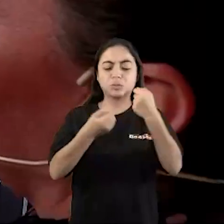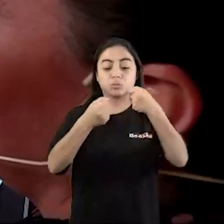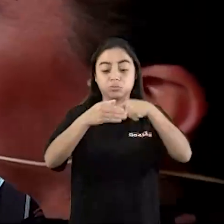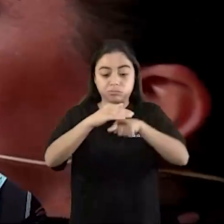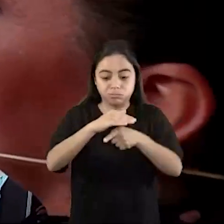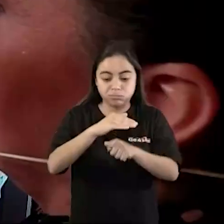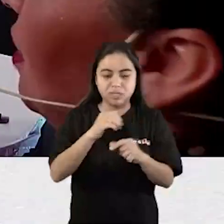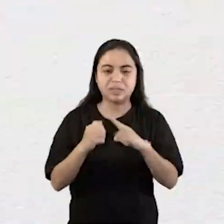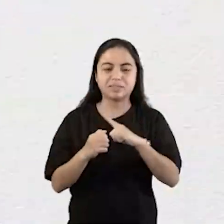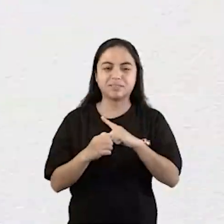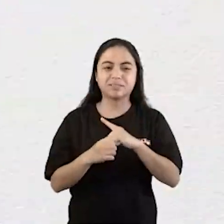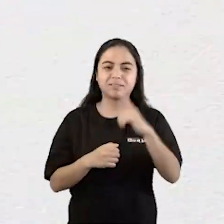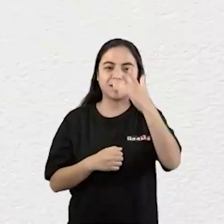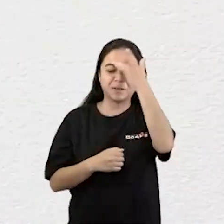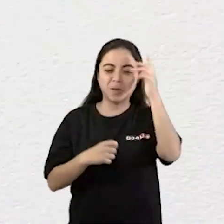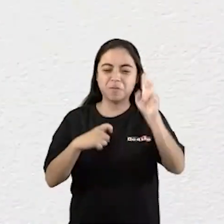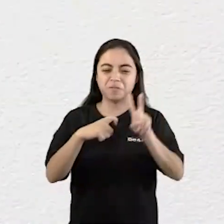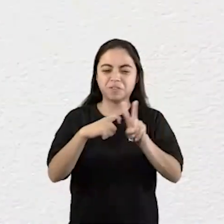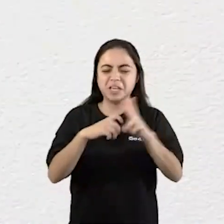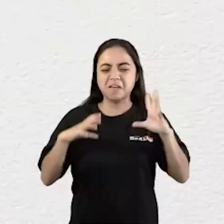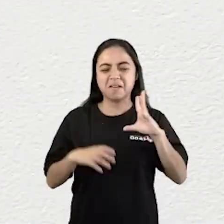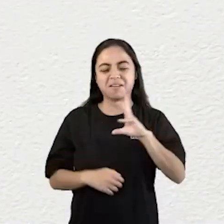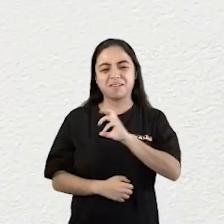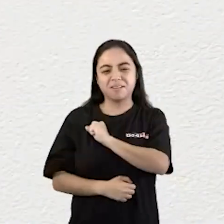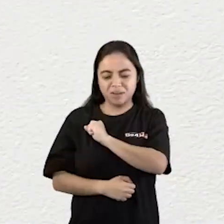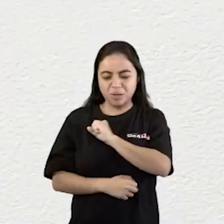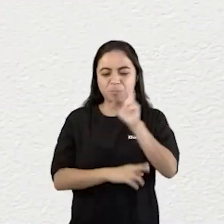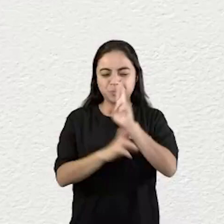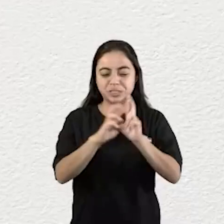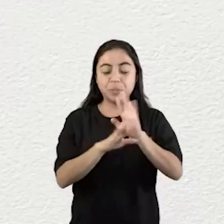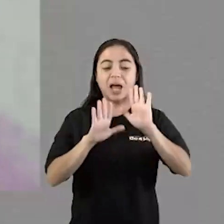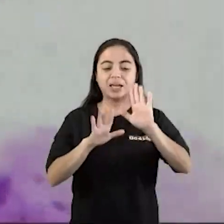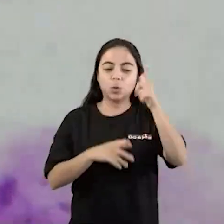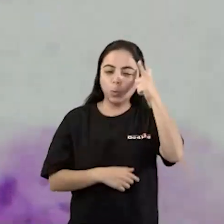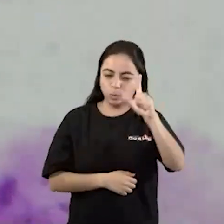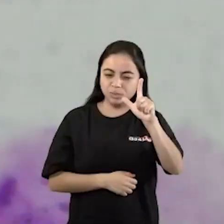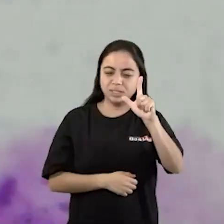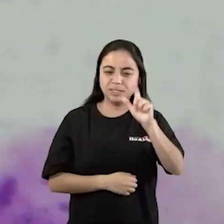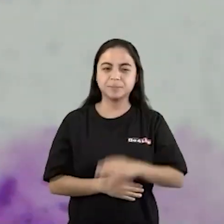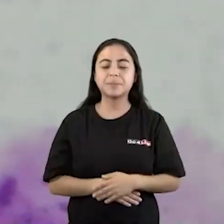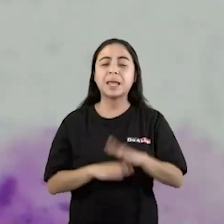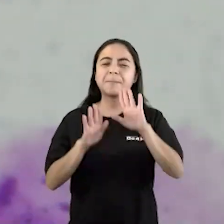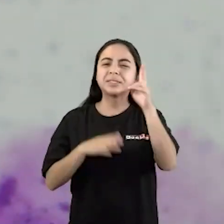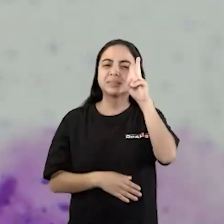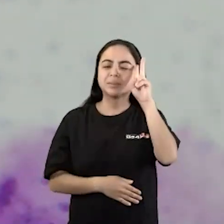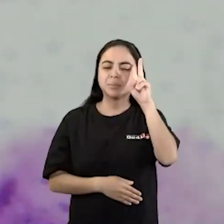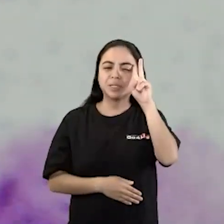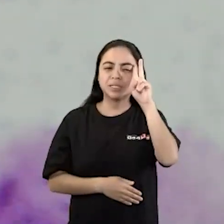sei que tem gente que ama a imersão, a gente consegue ver. Lembrando, pessoal, que aqui, ó, as